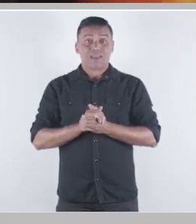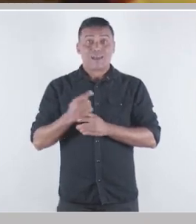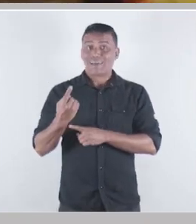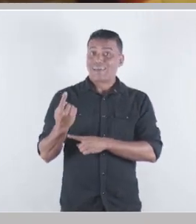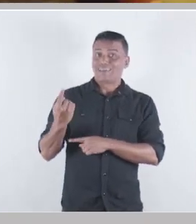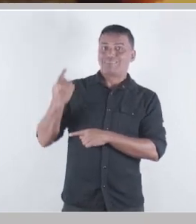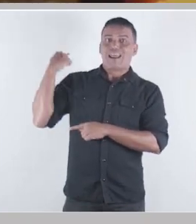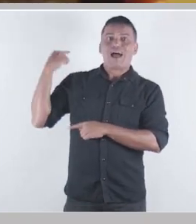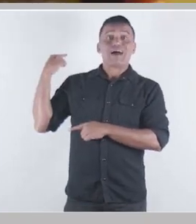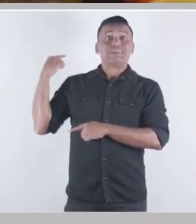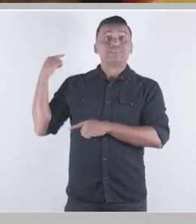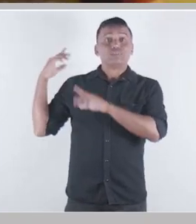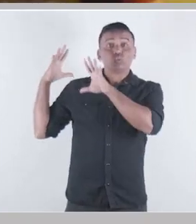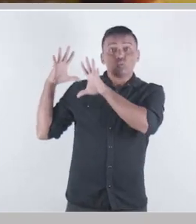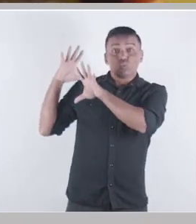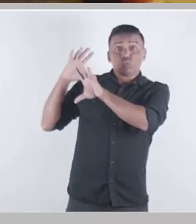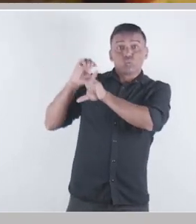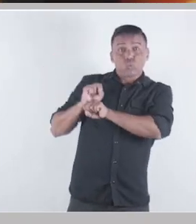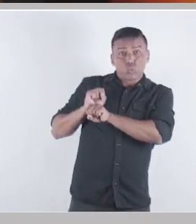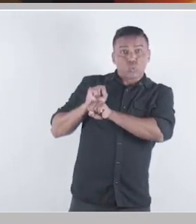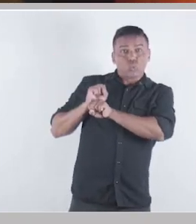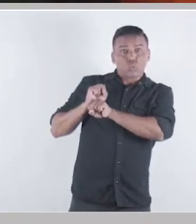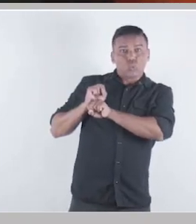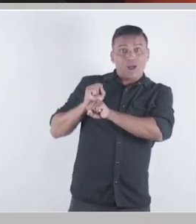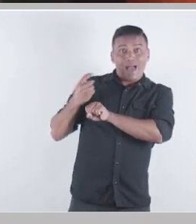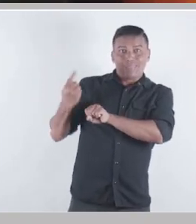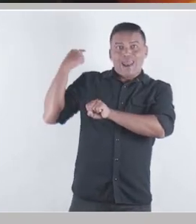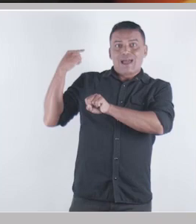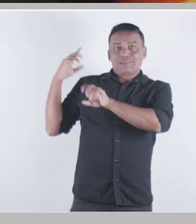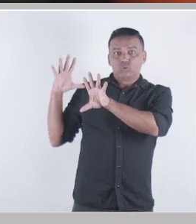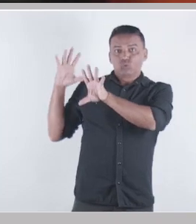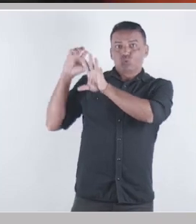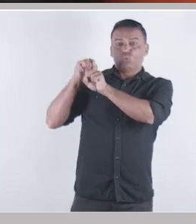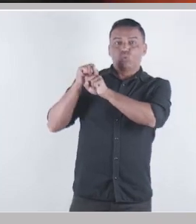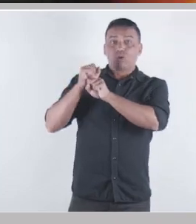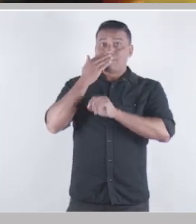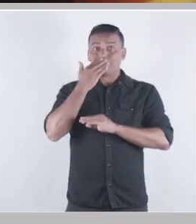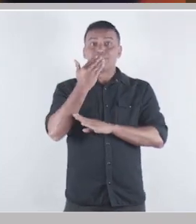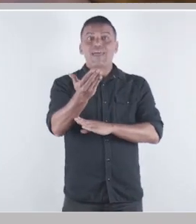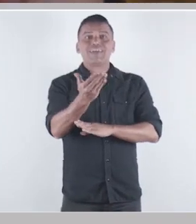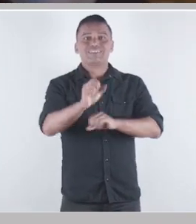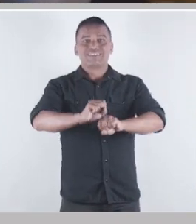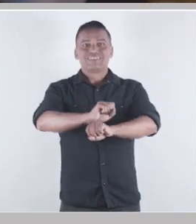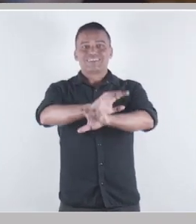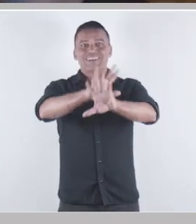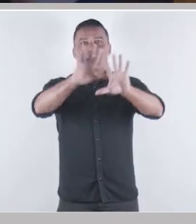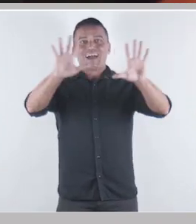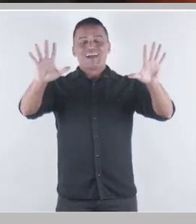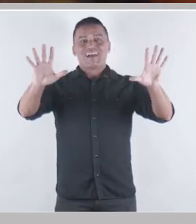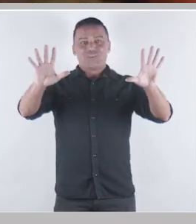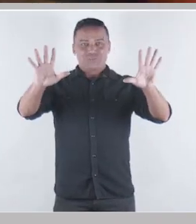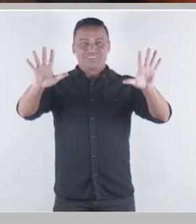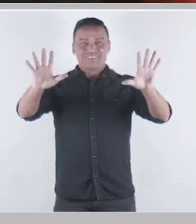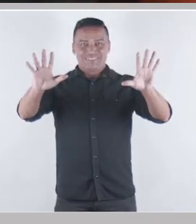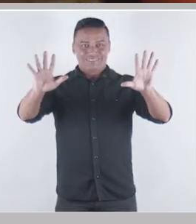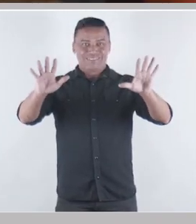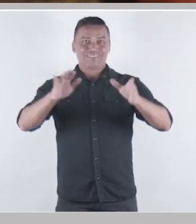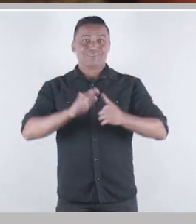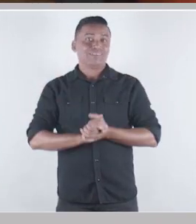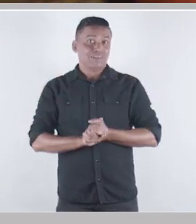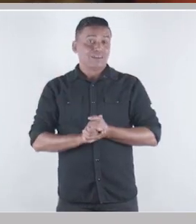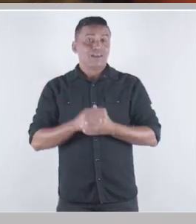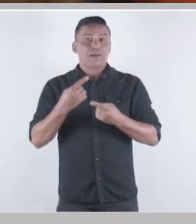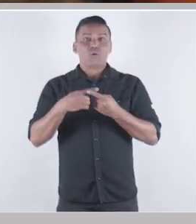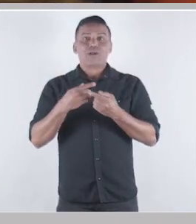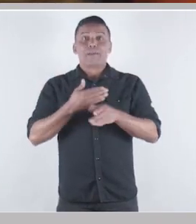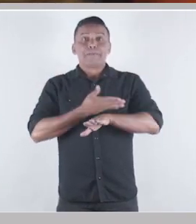atrás é mais escuro, assim, e tudo que está mais para frente fica mais claro, assim, porque o branco é